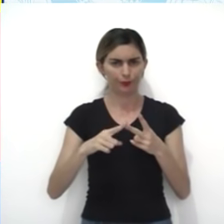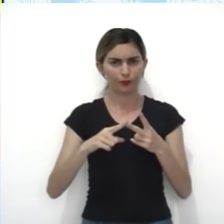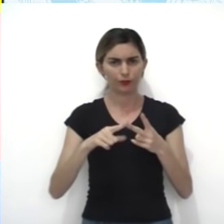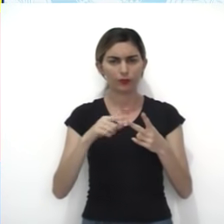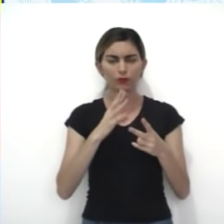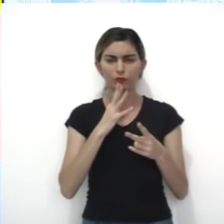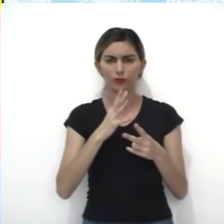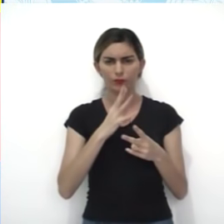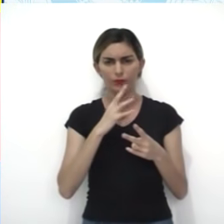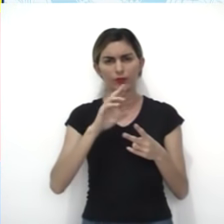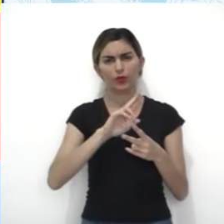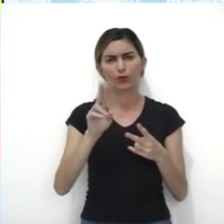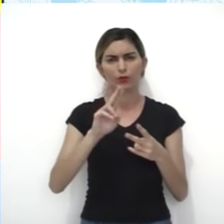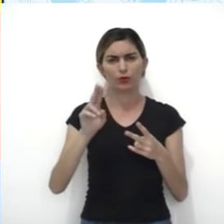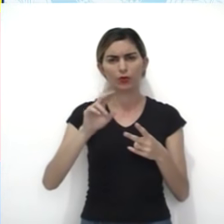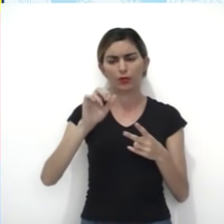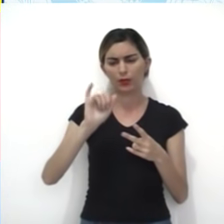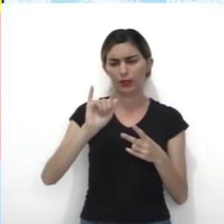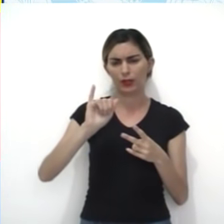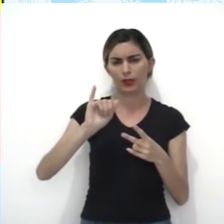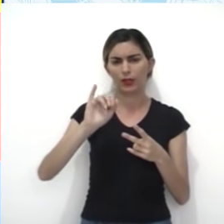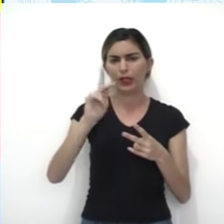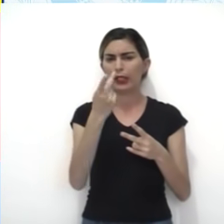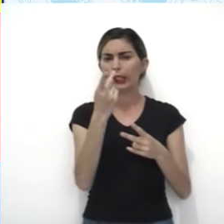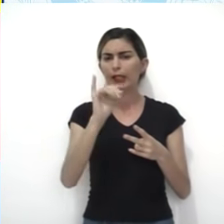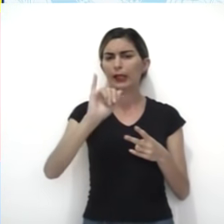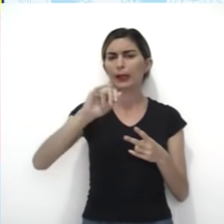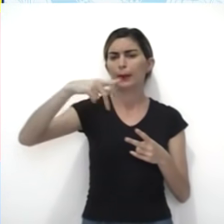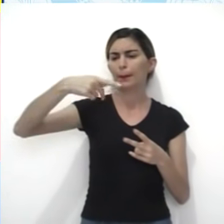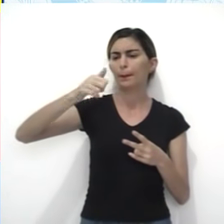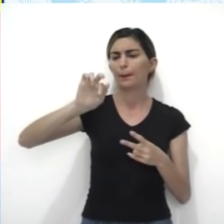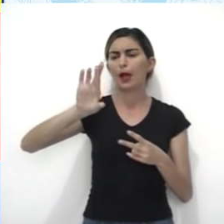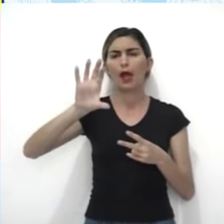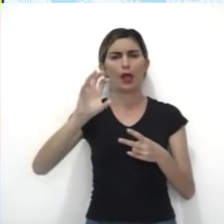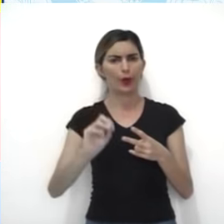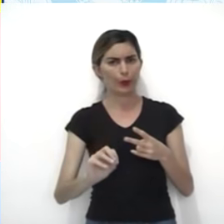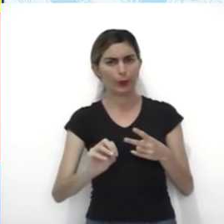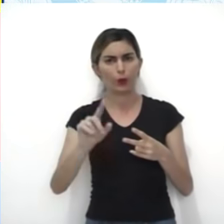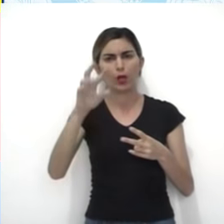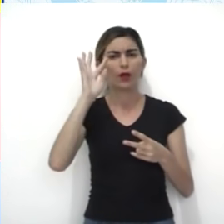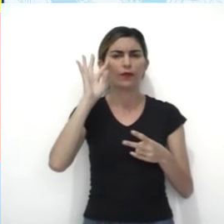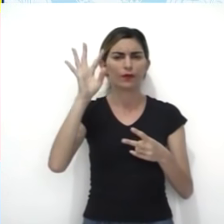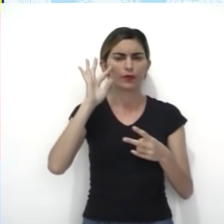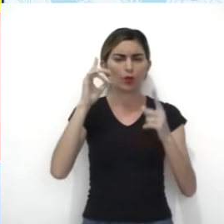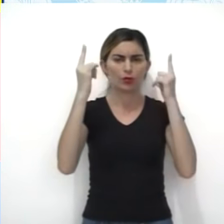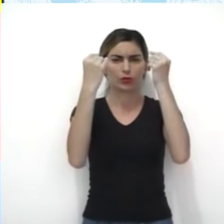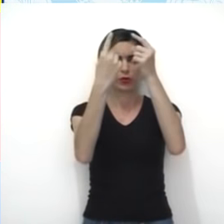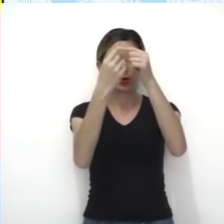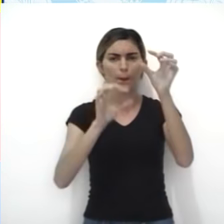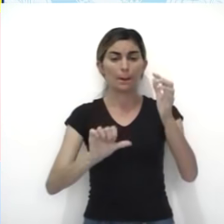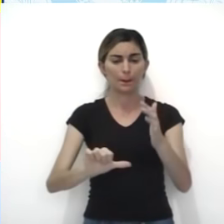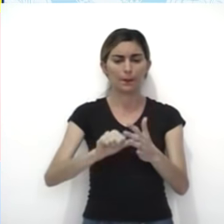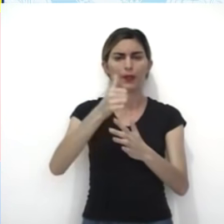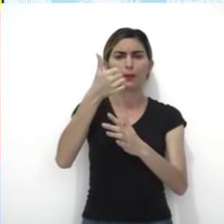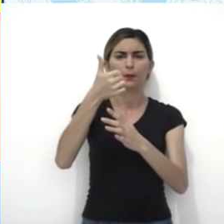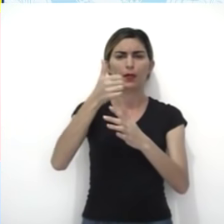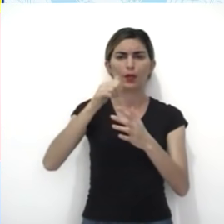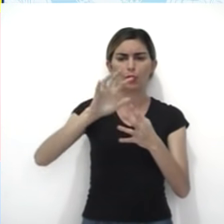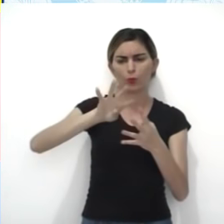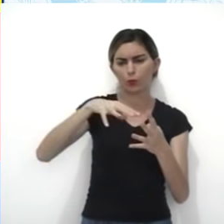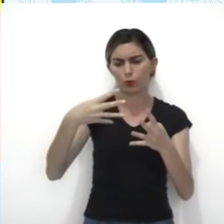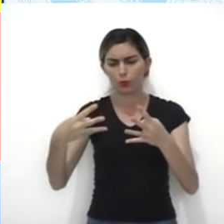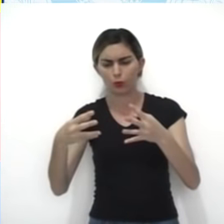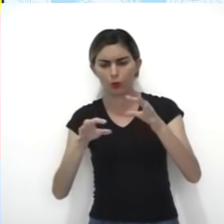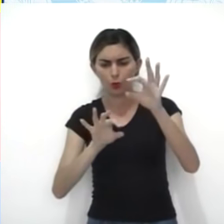próximo astrônomo que vamos conhecer chama-se hiparco ele foi o filósofo grego que elaborou o